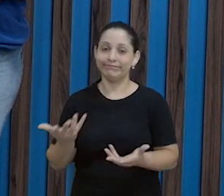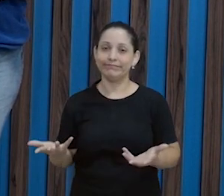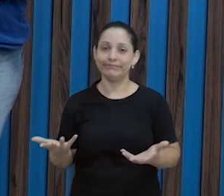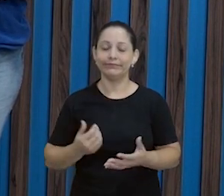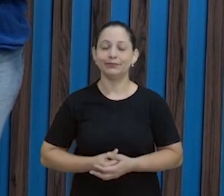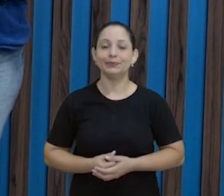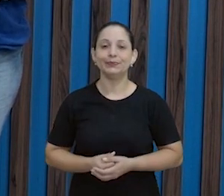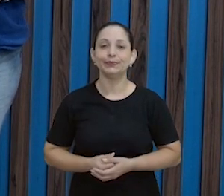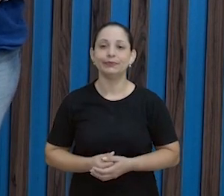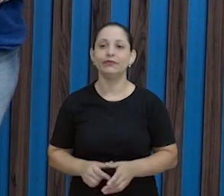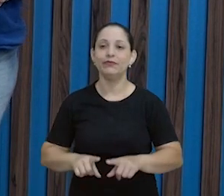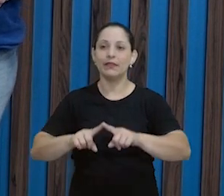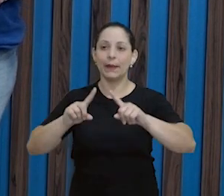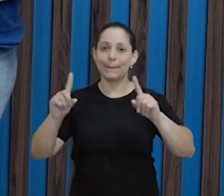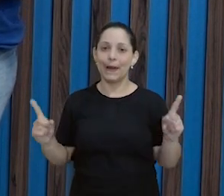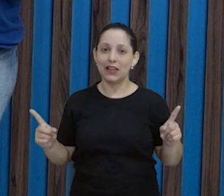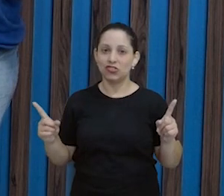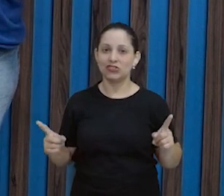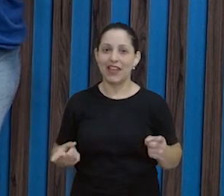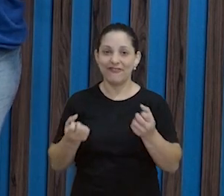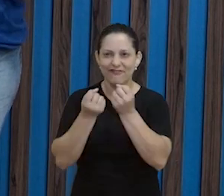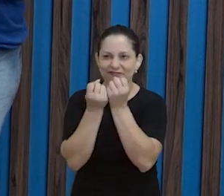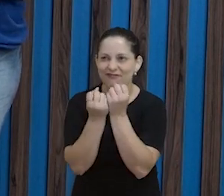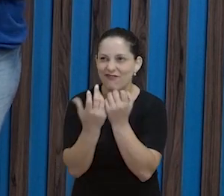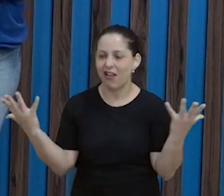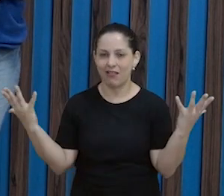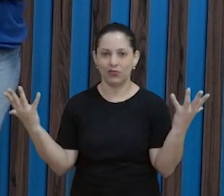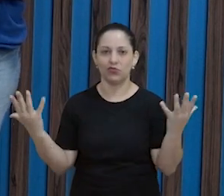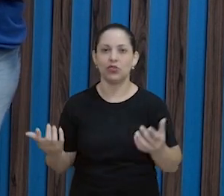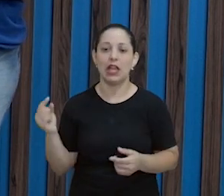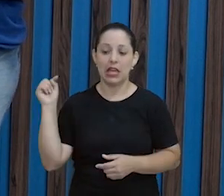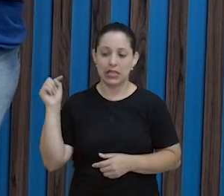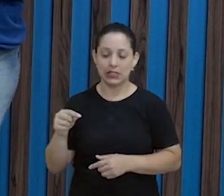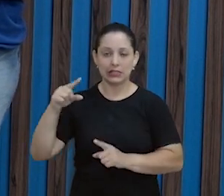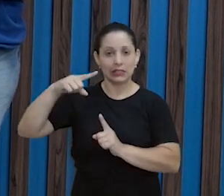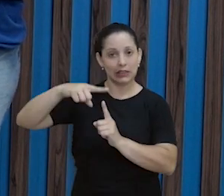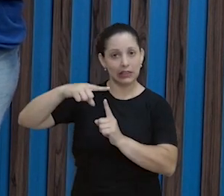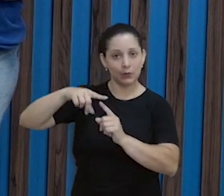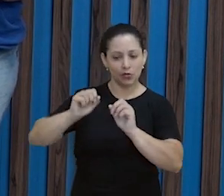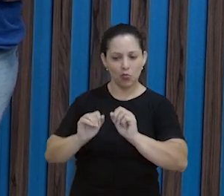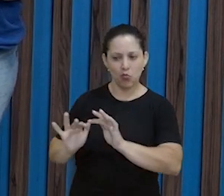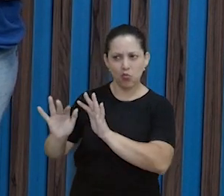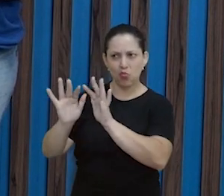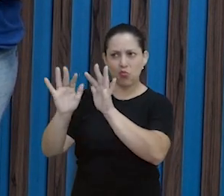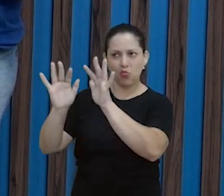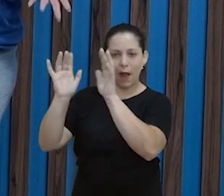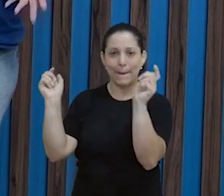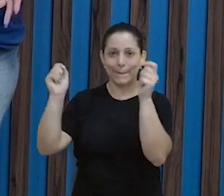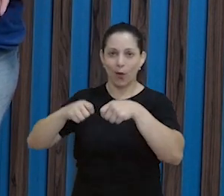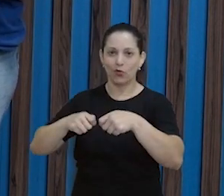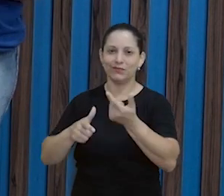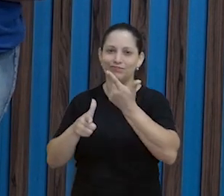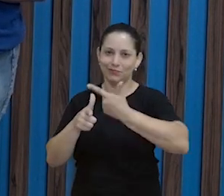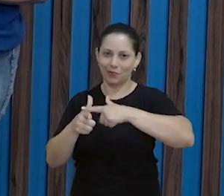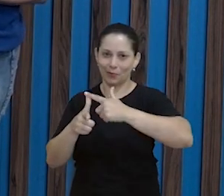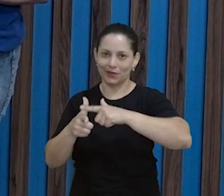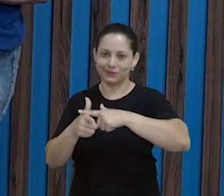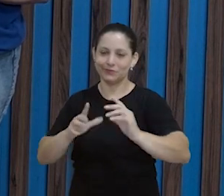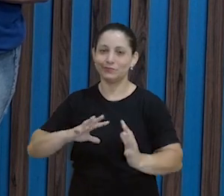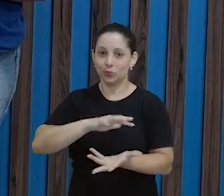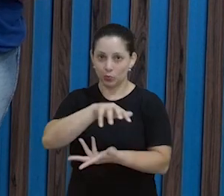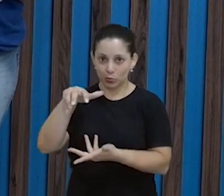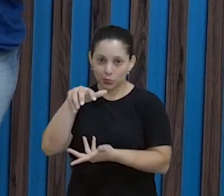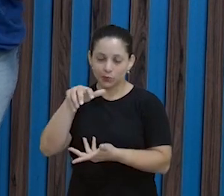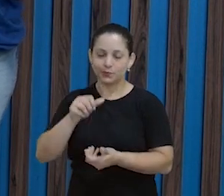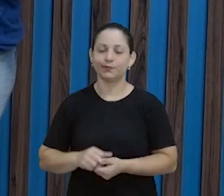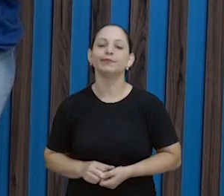Mas, em demasia, esses gases podem causar, né, esse aquecimento global que a gente está vivendo hoje, tá certo? Então, o